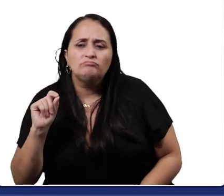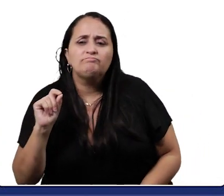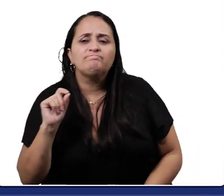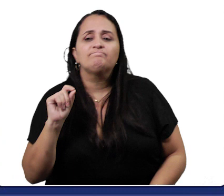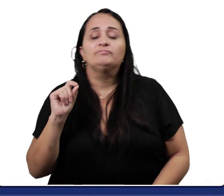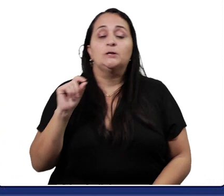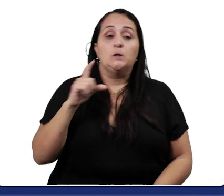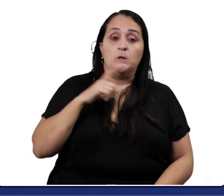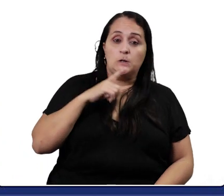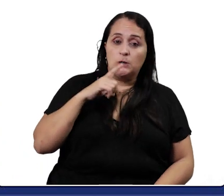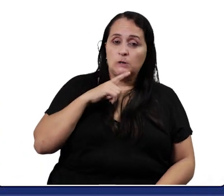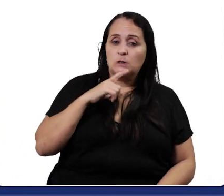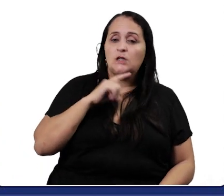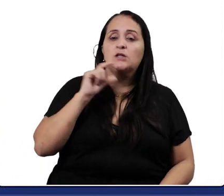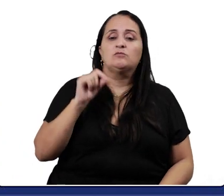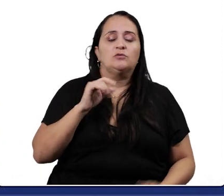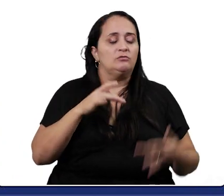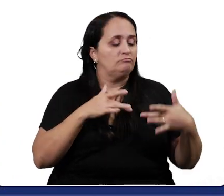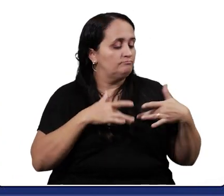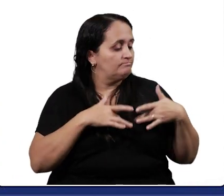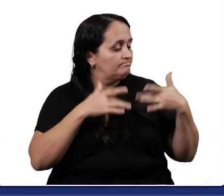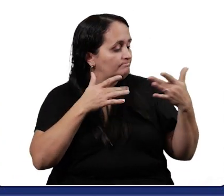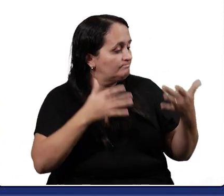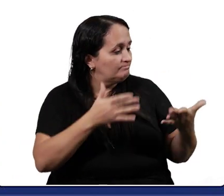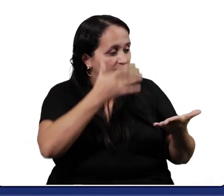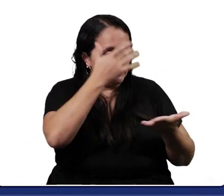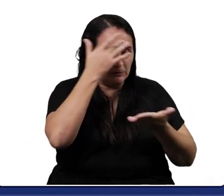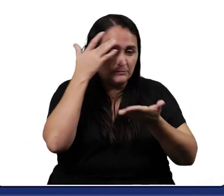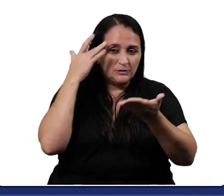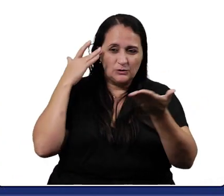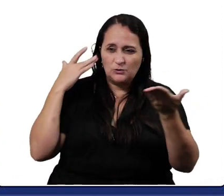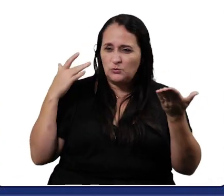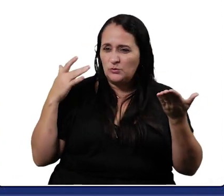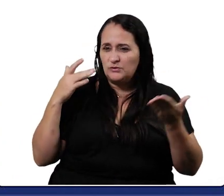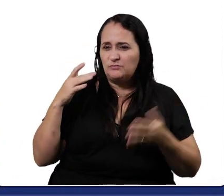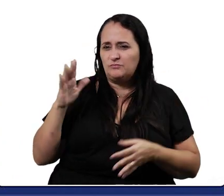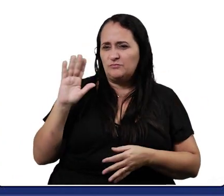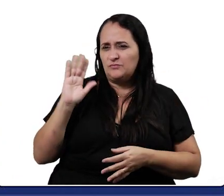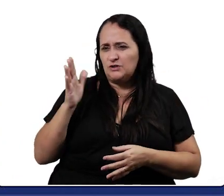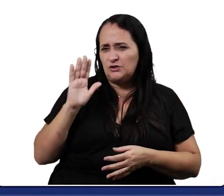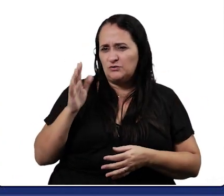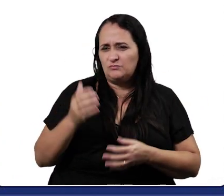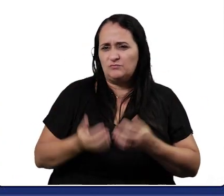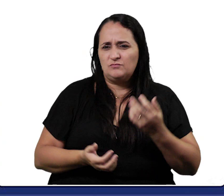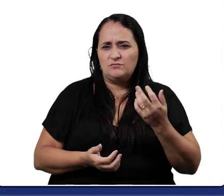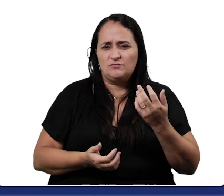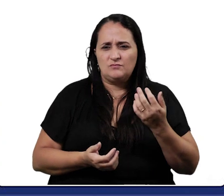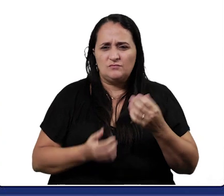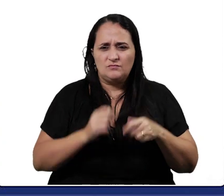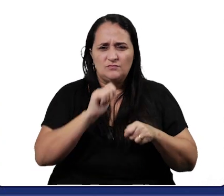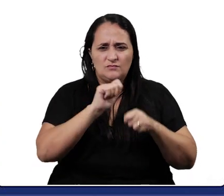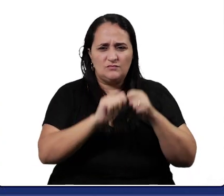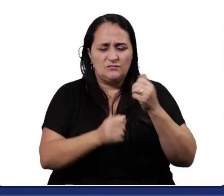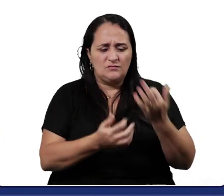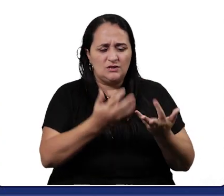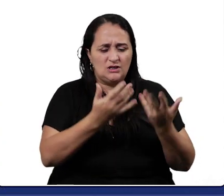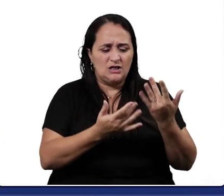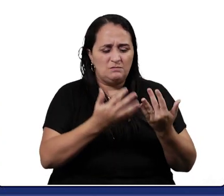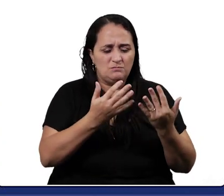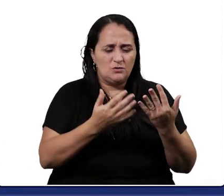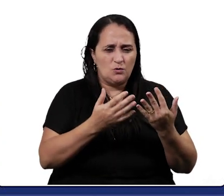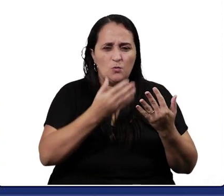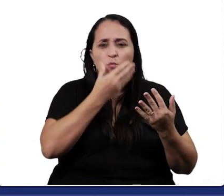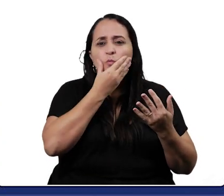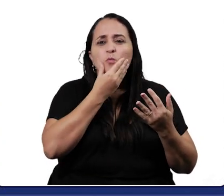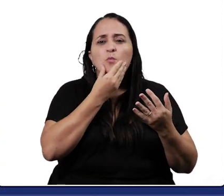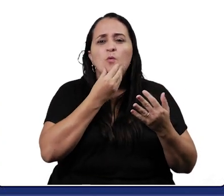gentileza entre os concorrentes. Após queimar seus 2 primeiros saltos, o